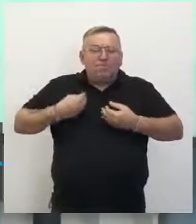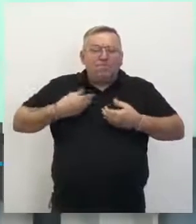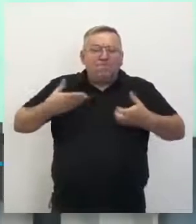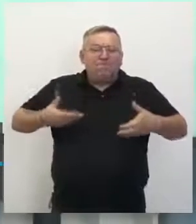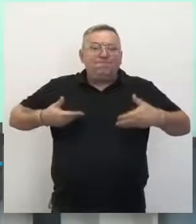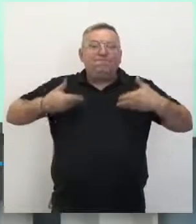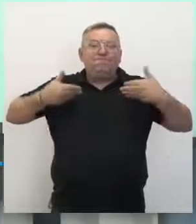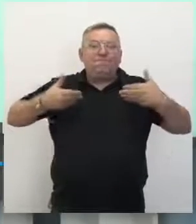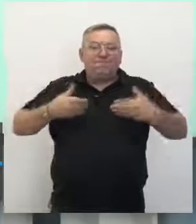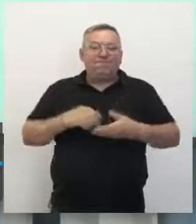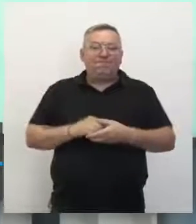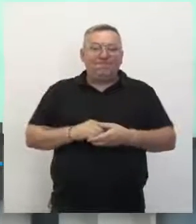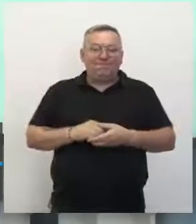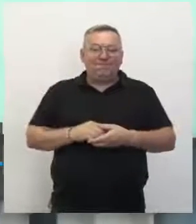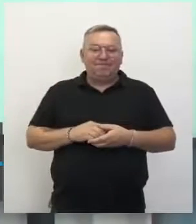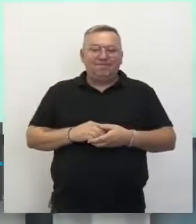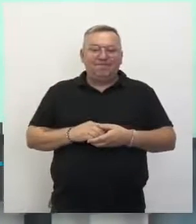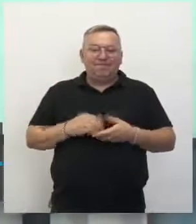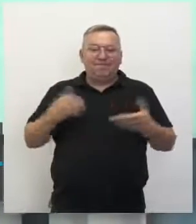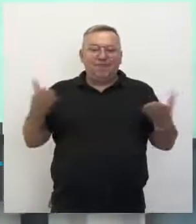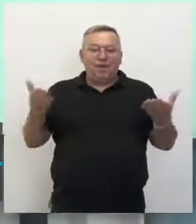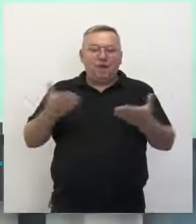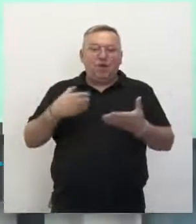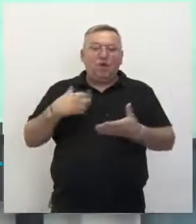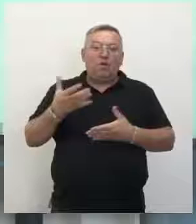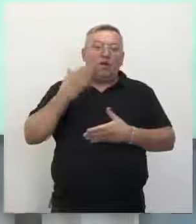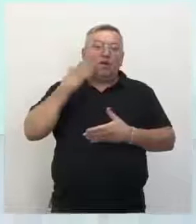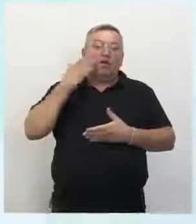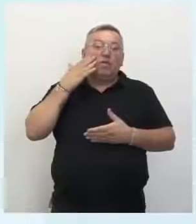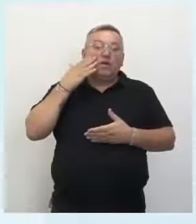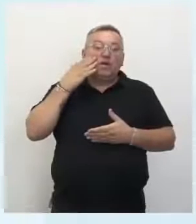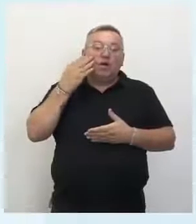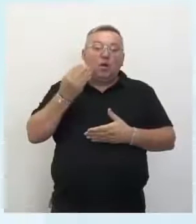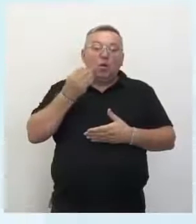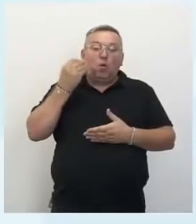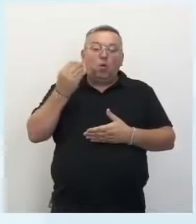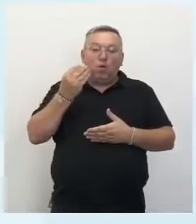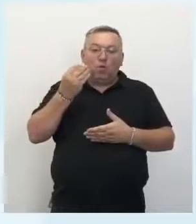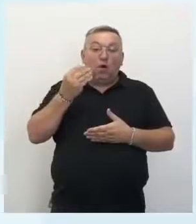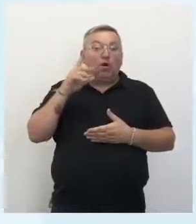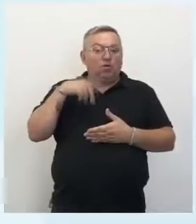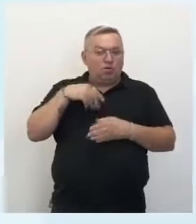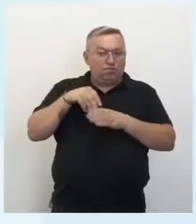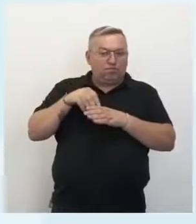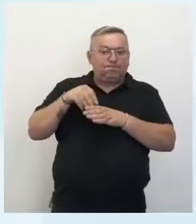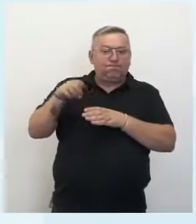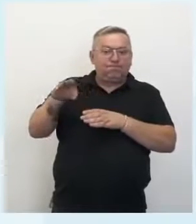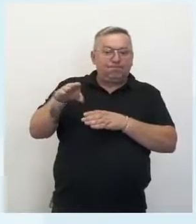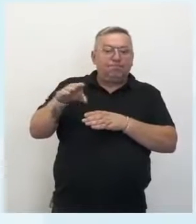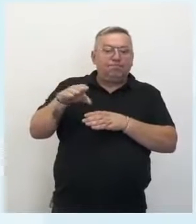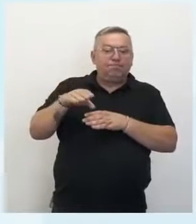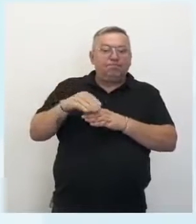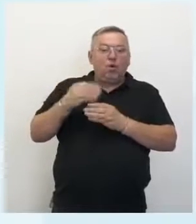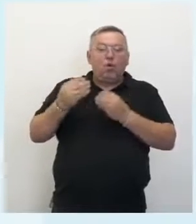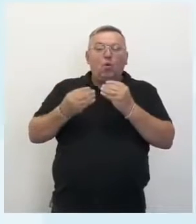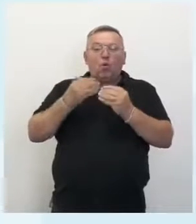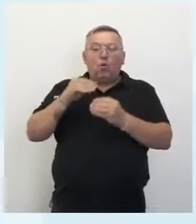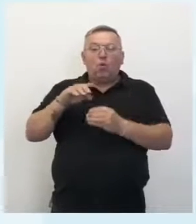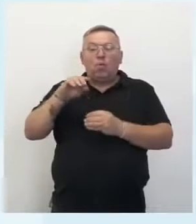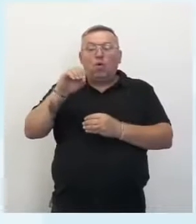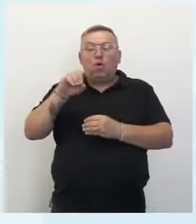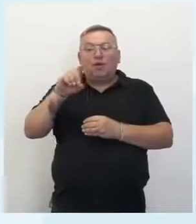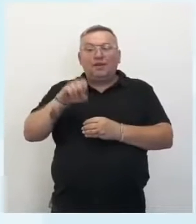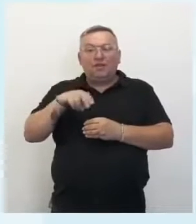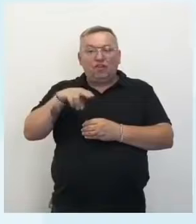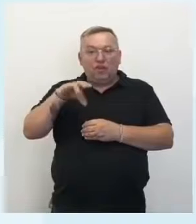e tal. Tá bom? E agora eu quero saber como, eu já dei esse spoiler aí, mas eu quero saber como que o gás oxigênio